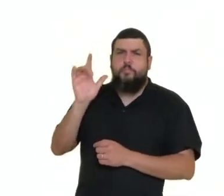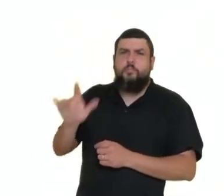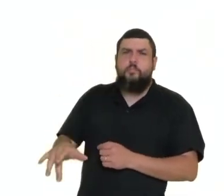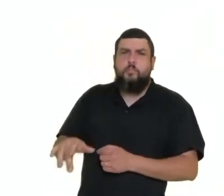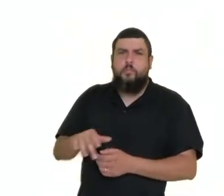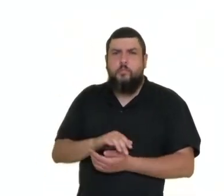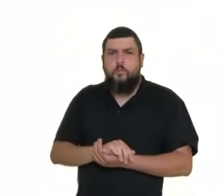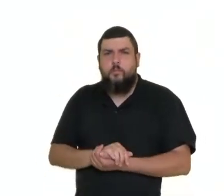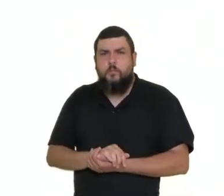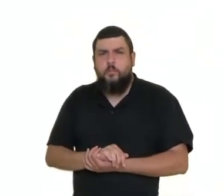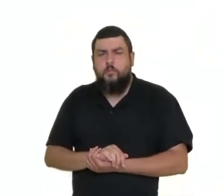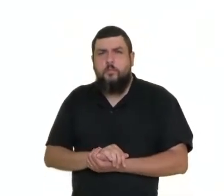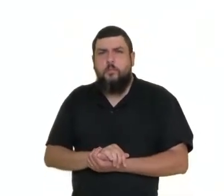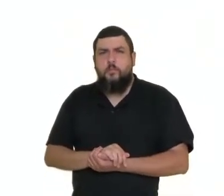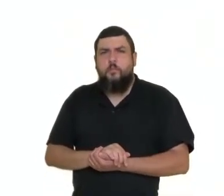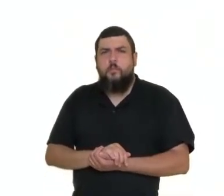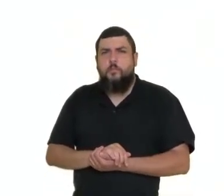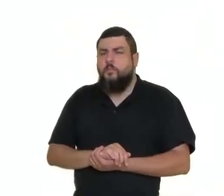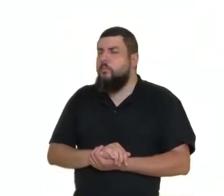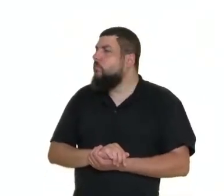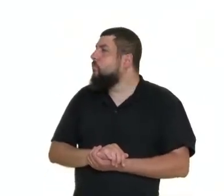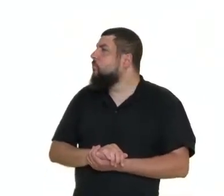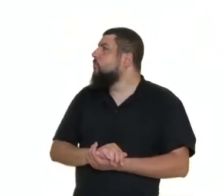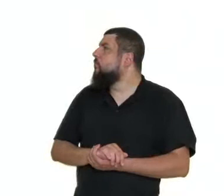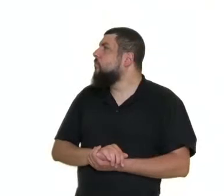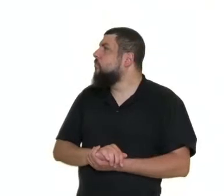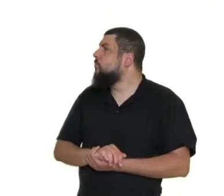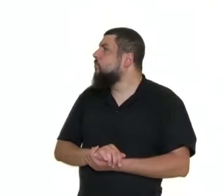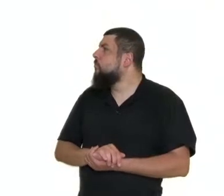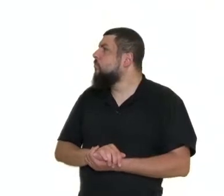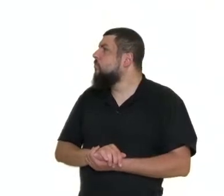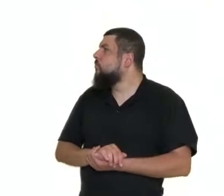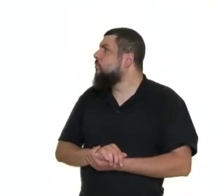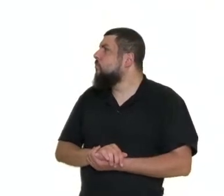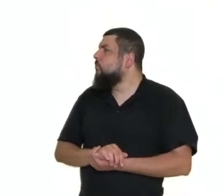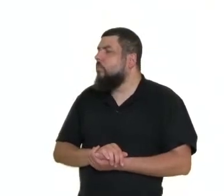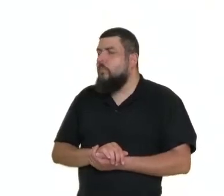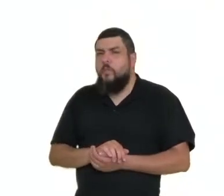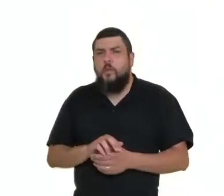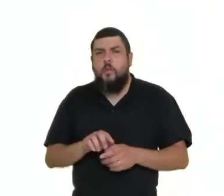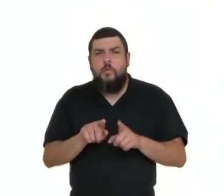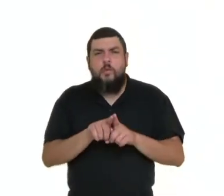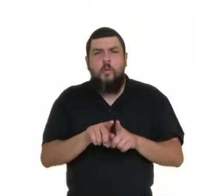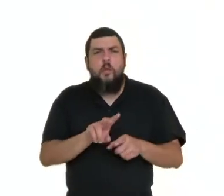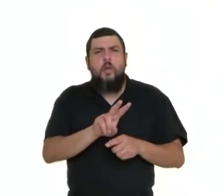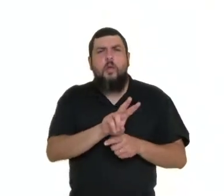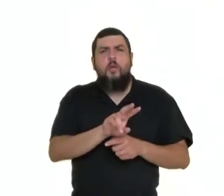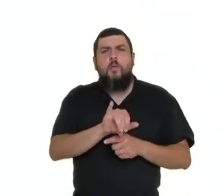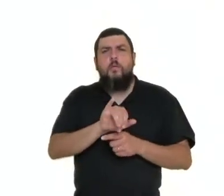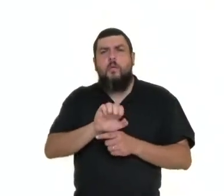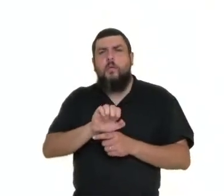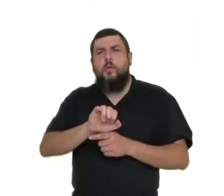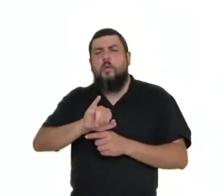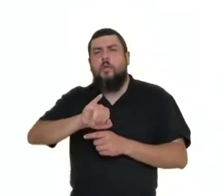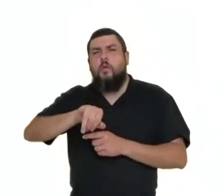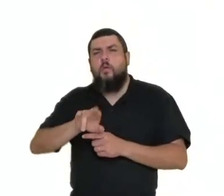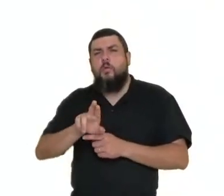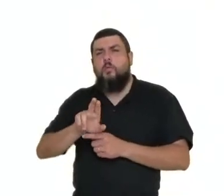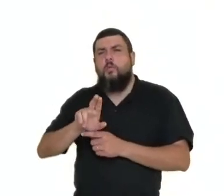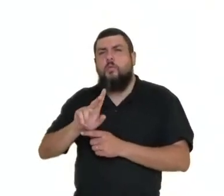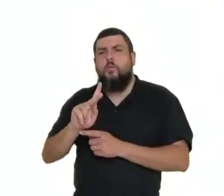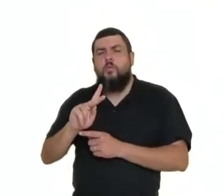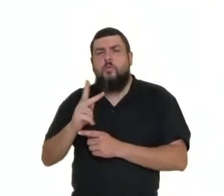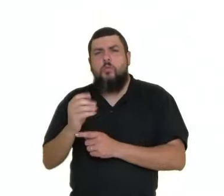Ucha, ucho, exemplo. Viejucho, vem de velho. Ou seja, você está intensificando aquela ação de